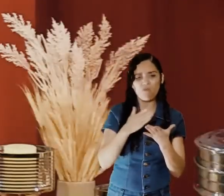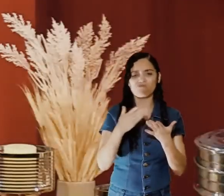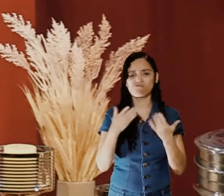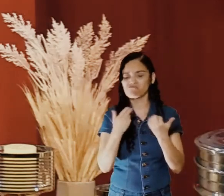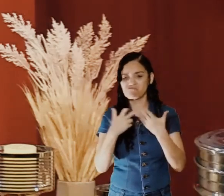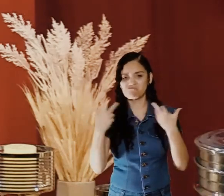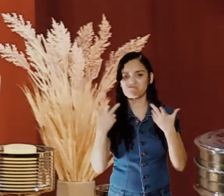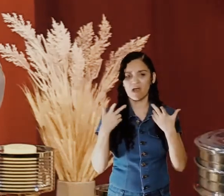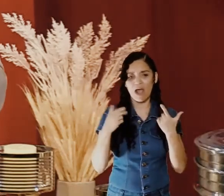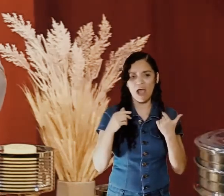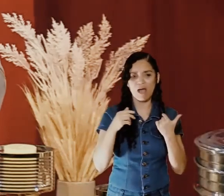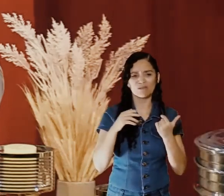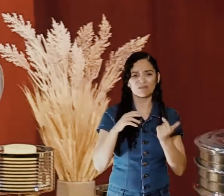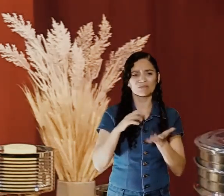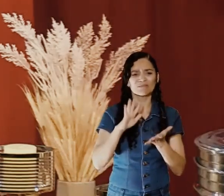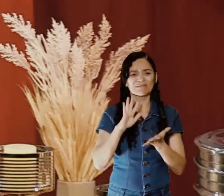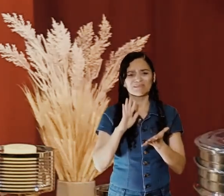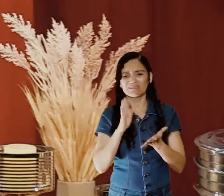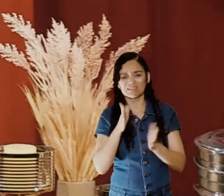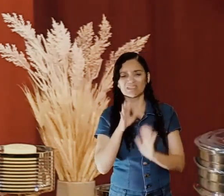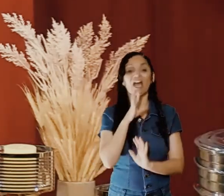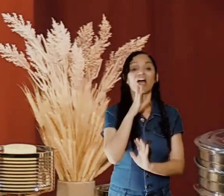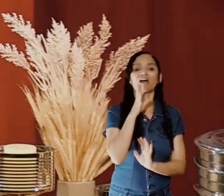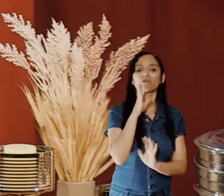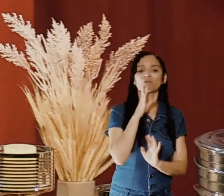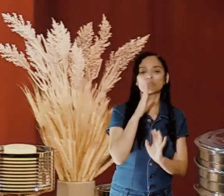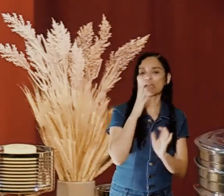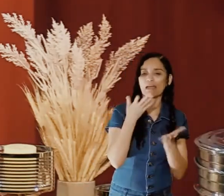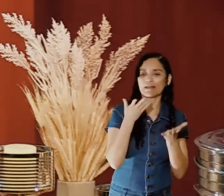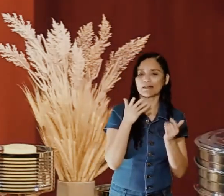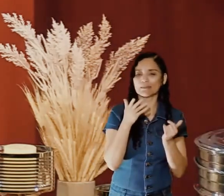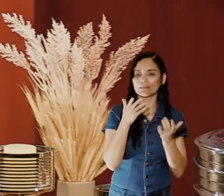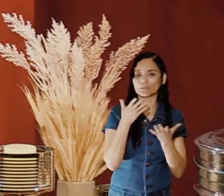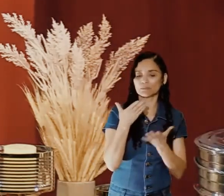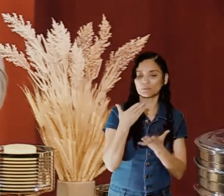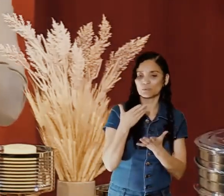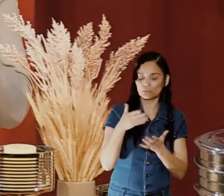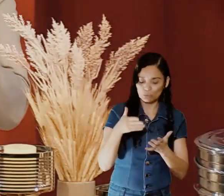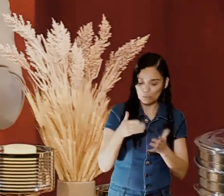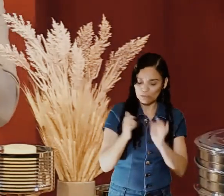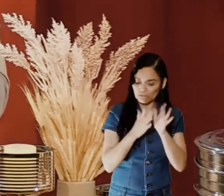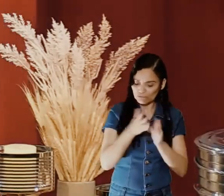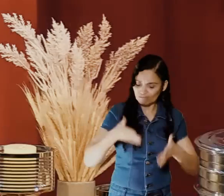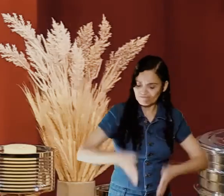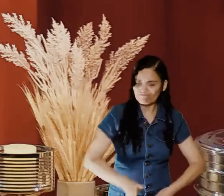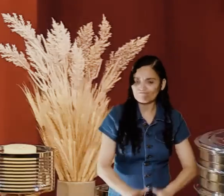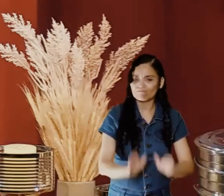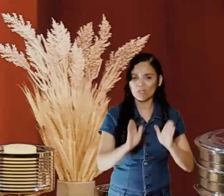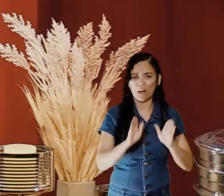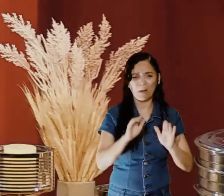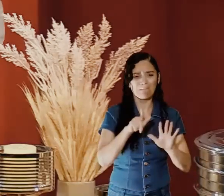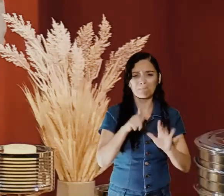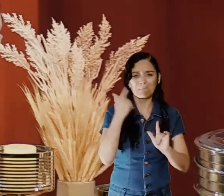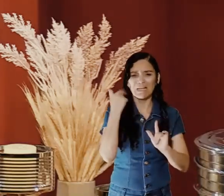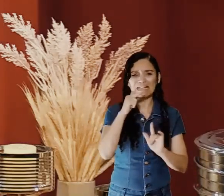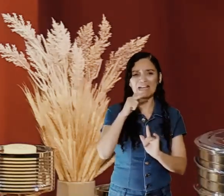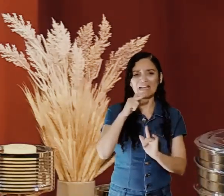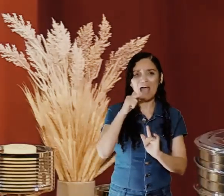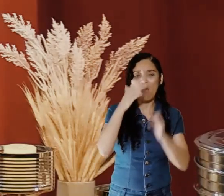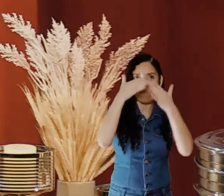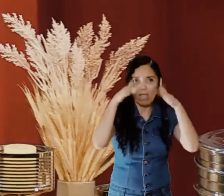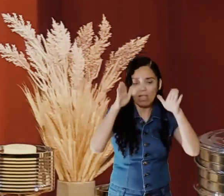Jesus e sobre o Natal. Mas você nunca entendeu que há um plano sendo cumprido. E esse plano